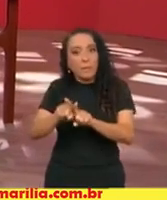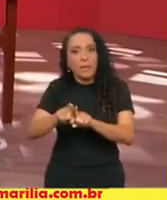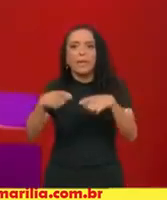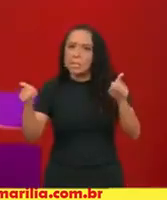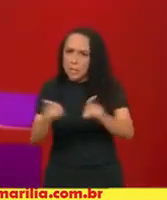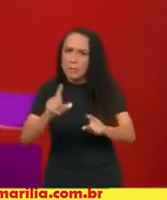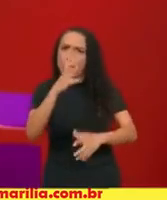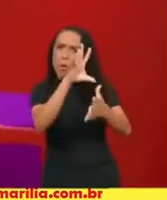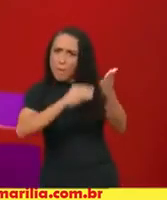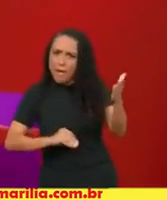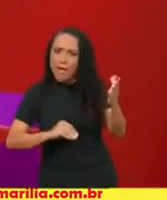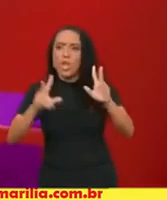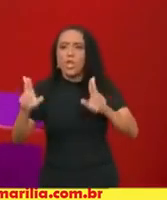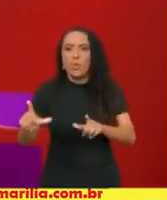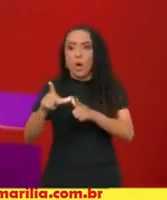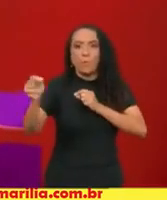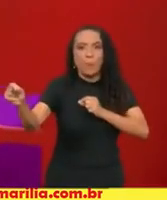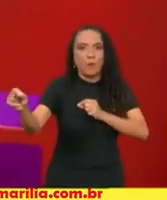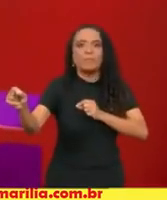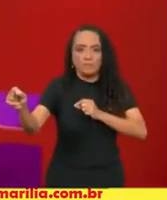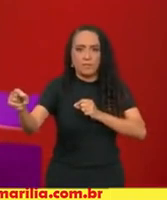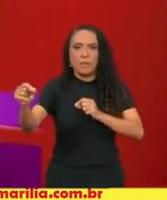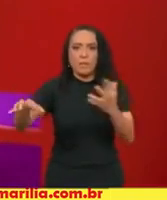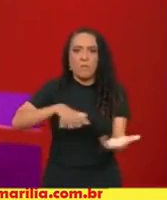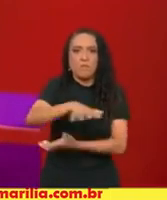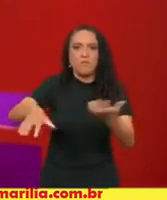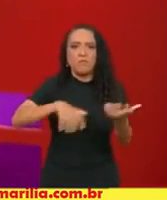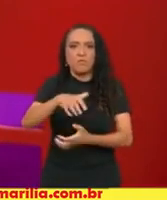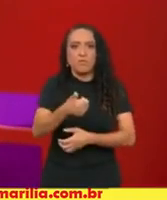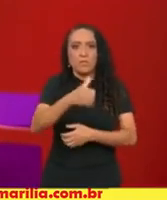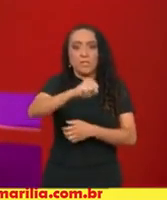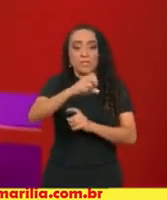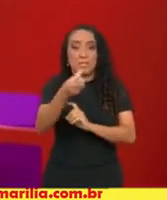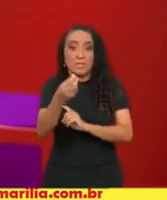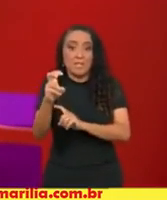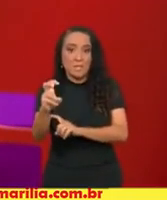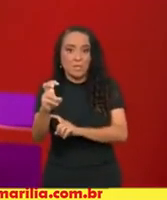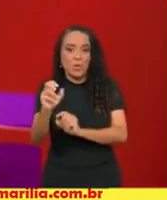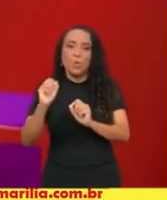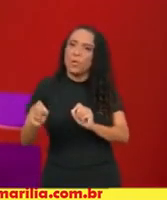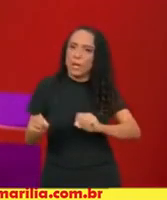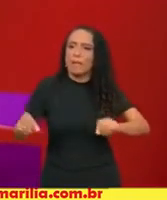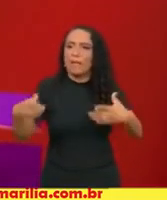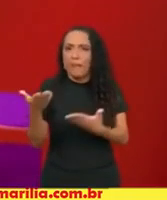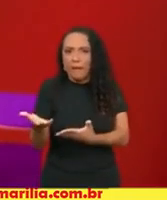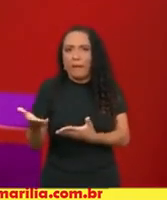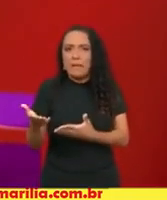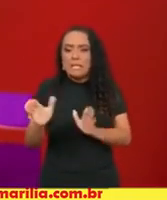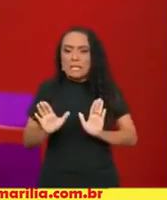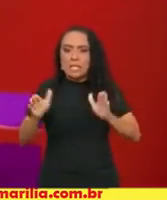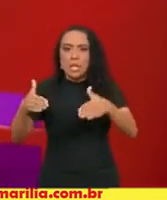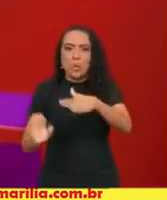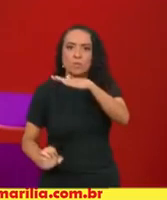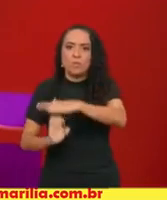como o japonês, né, que é a Revolução Meiji de 1865, que põe fim ao shogunato, né, centraliza o